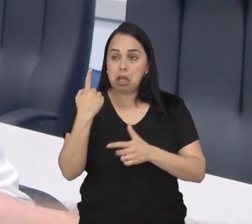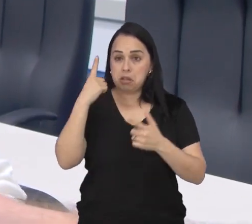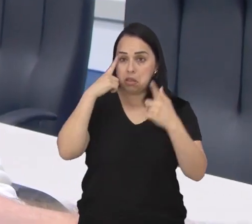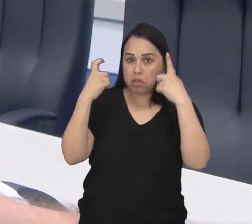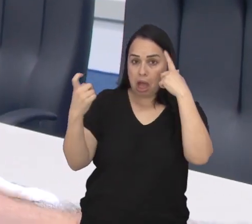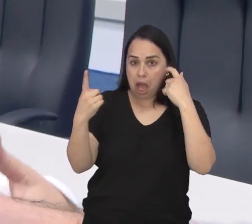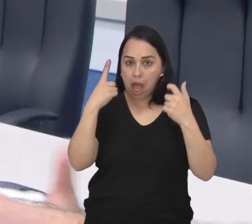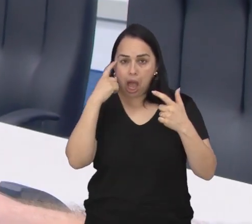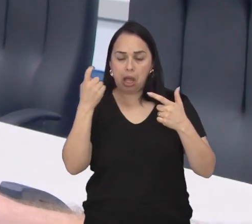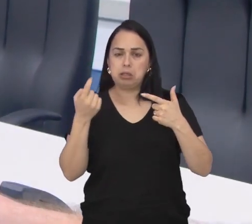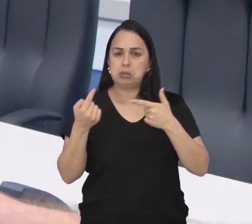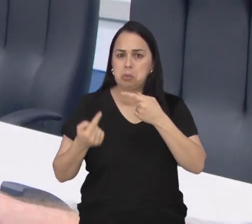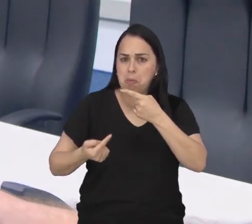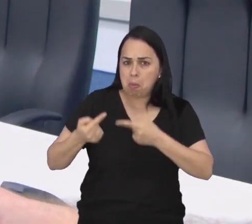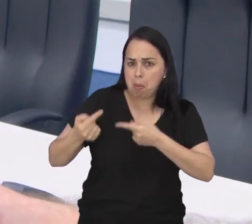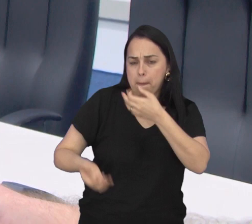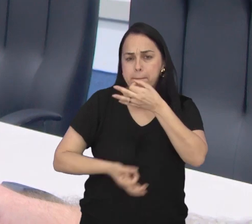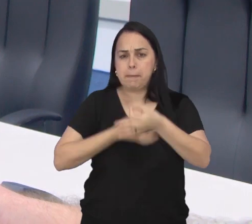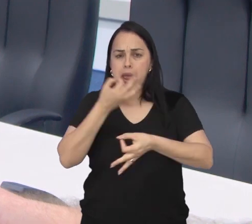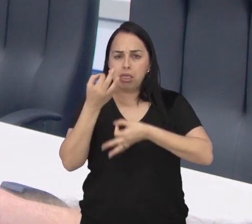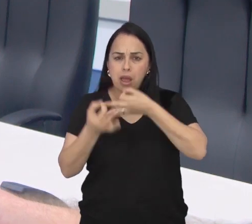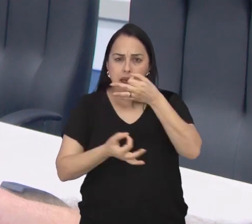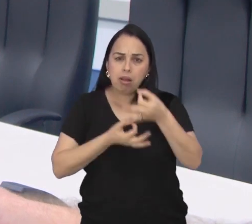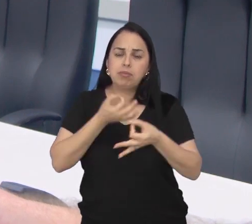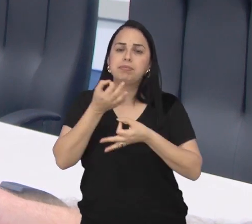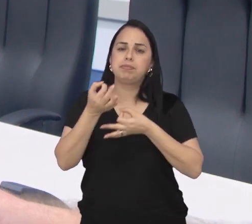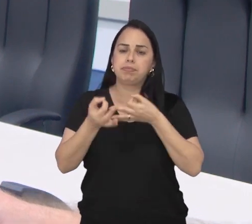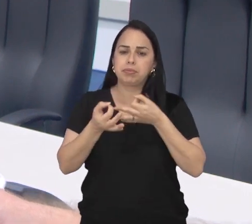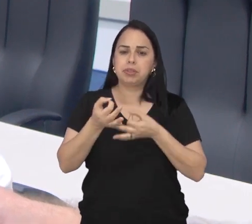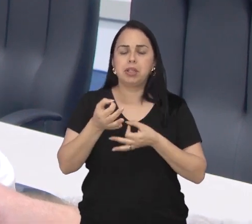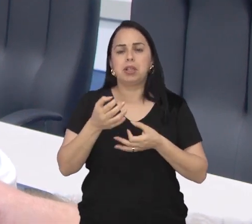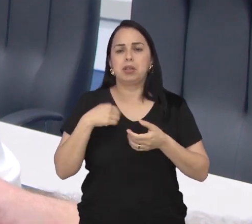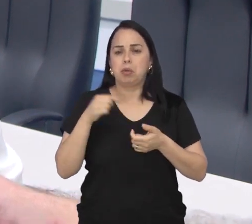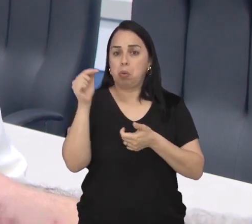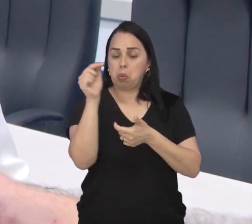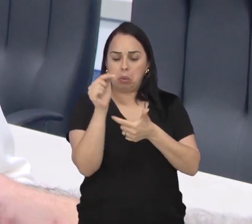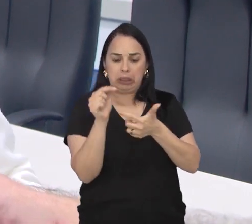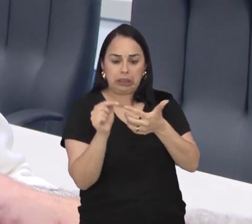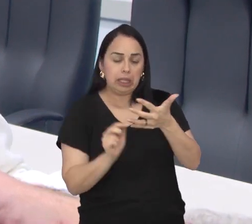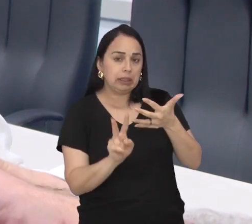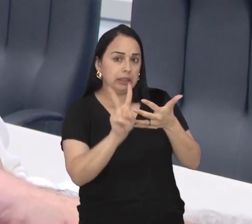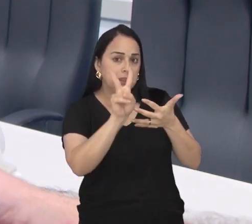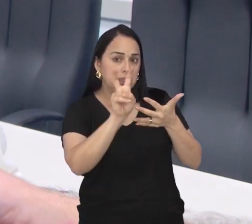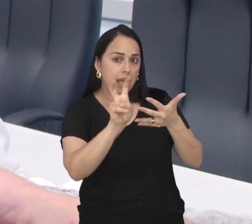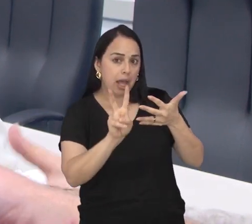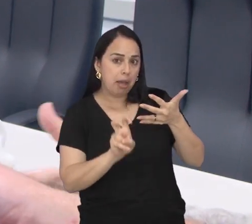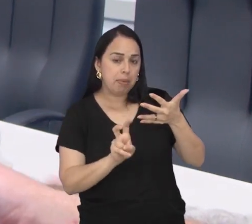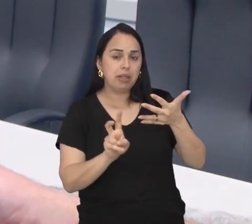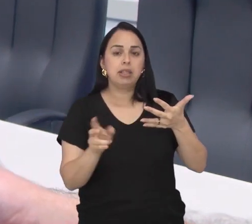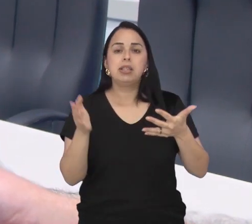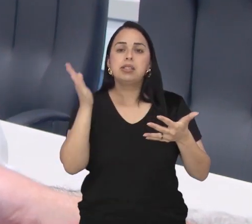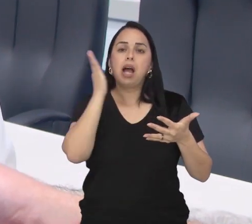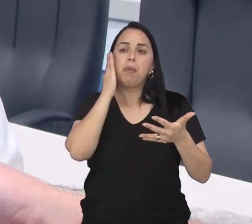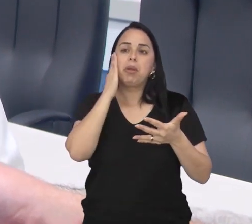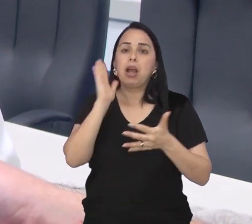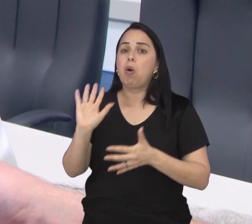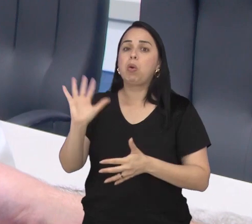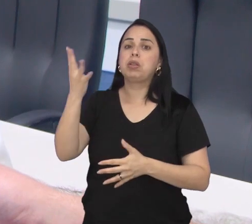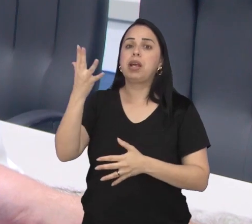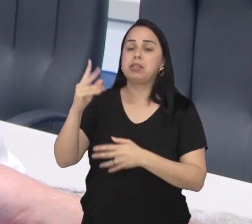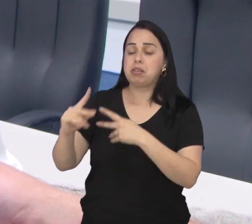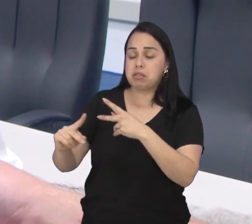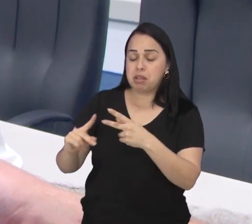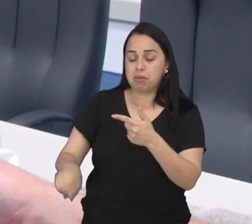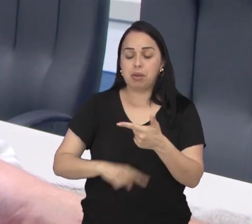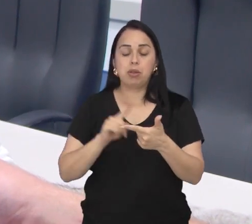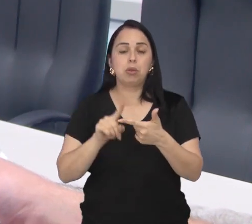é onde tem o debate de ideias, onde tem o debate de posições, né, sobre os diversos temas, a